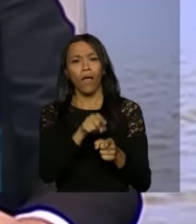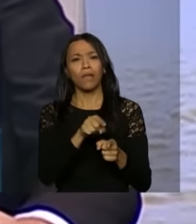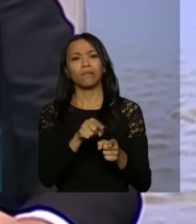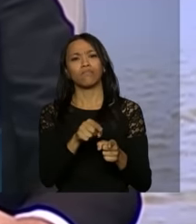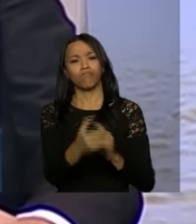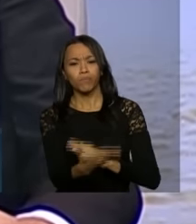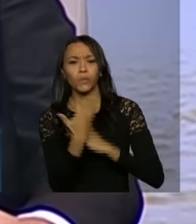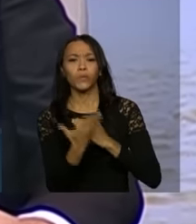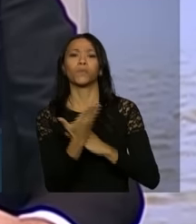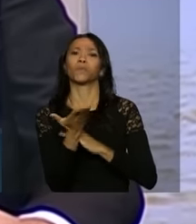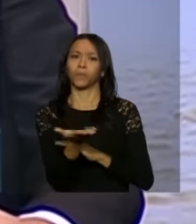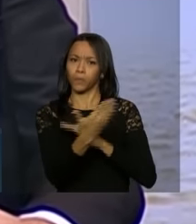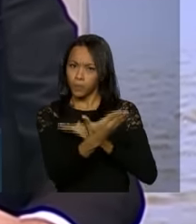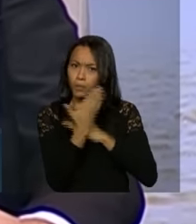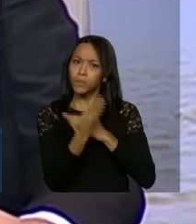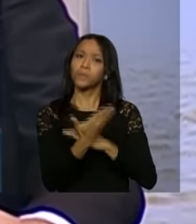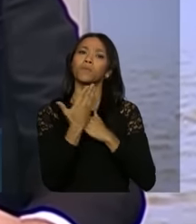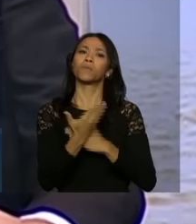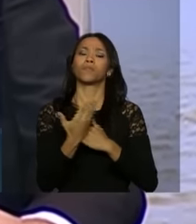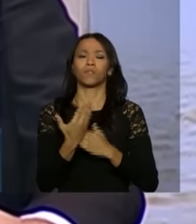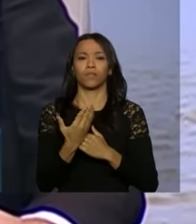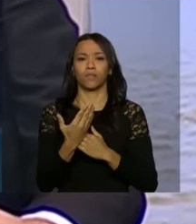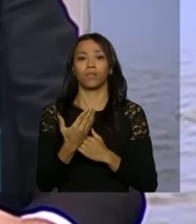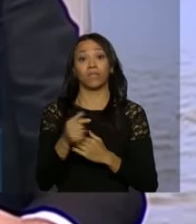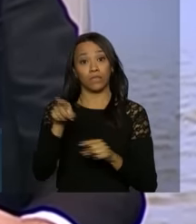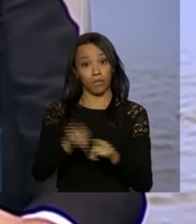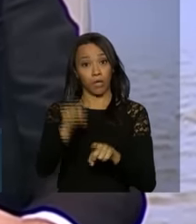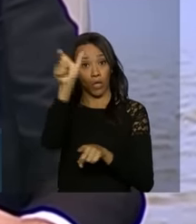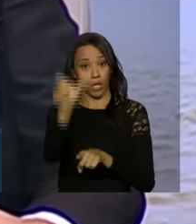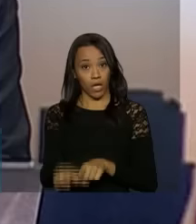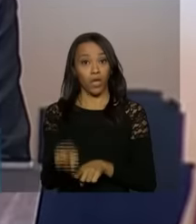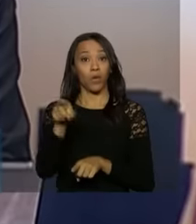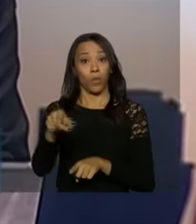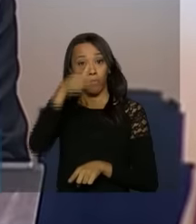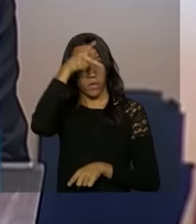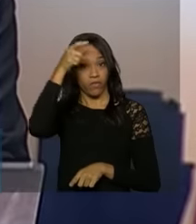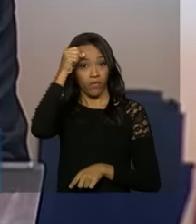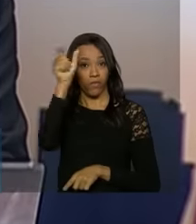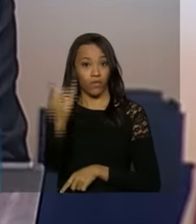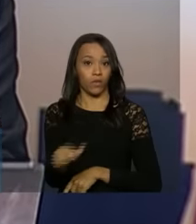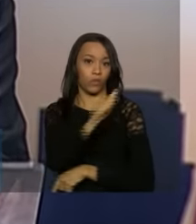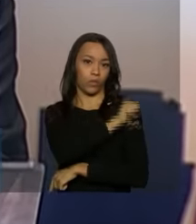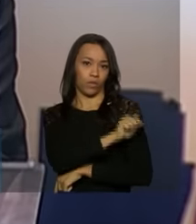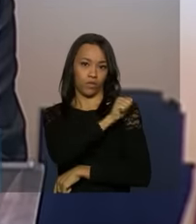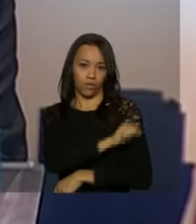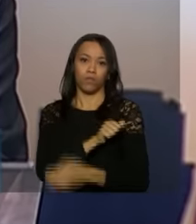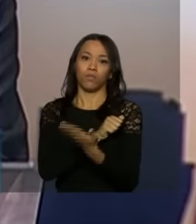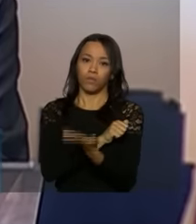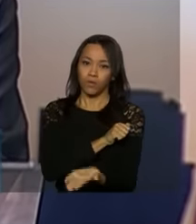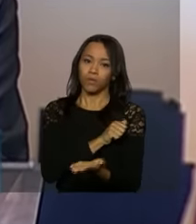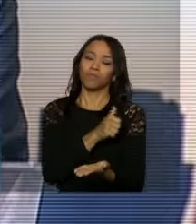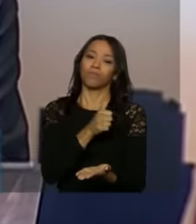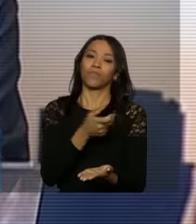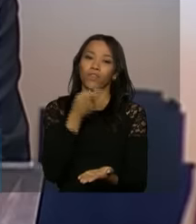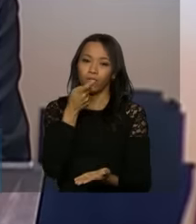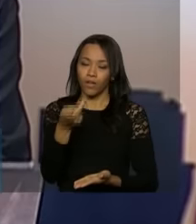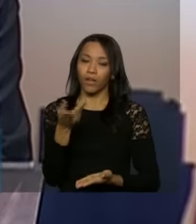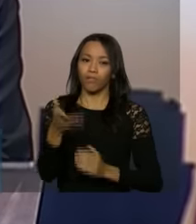essa cooperação a qual o prefeito Eduardo Paes, que eu vou saudar em especial aqui,